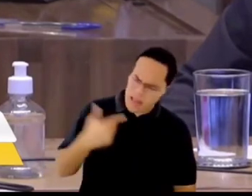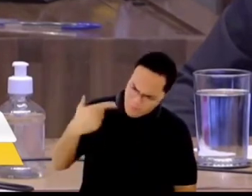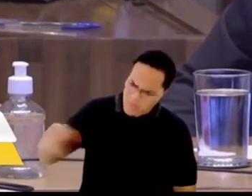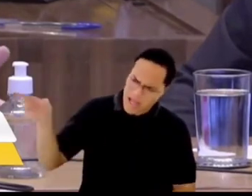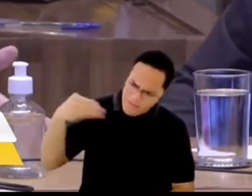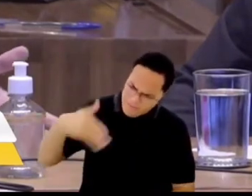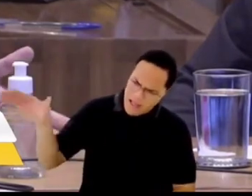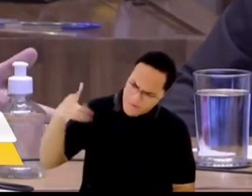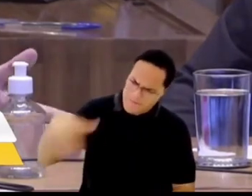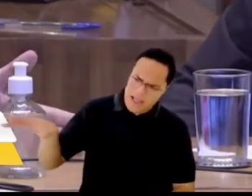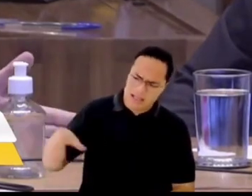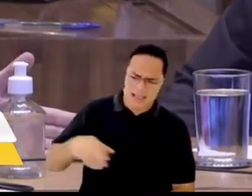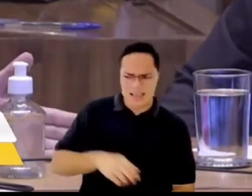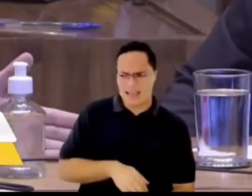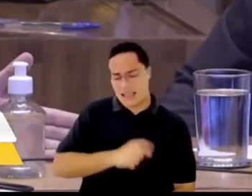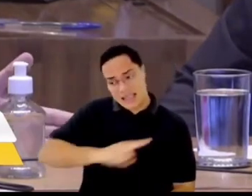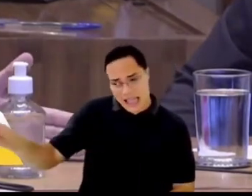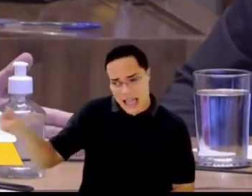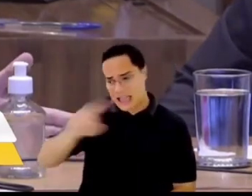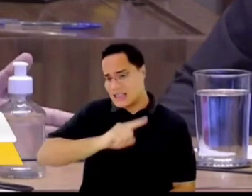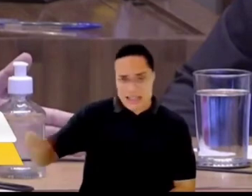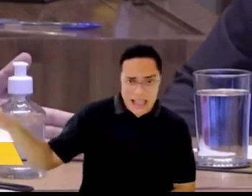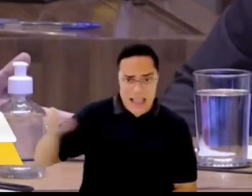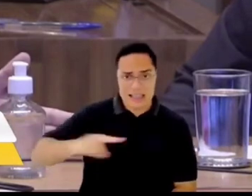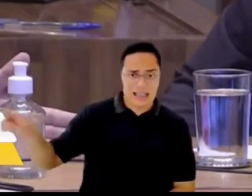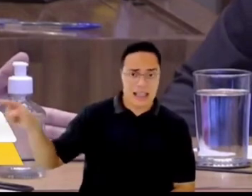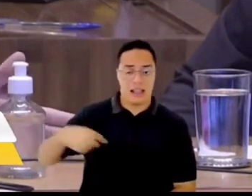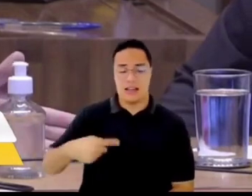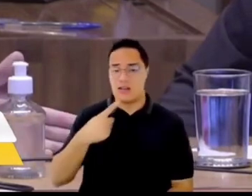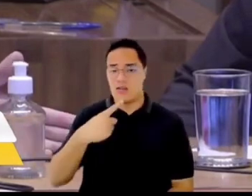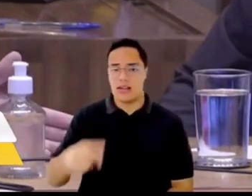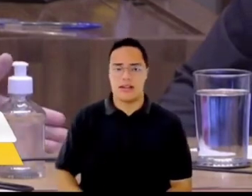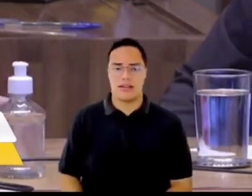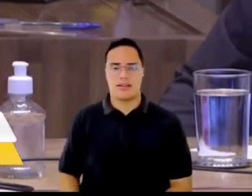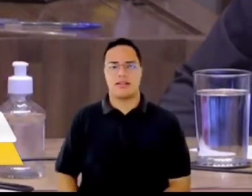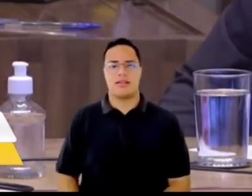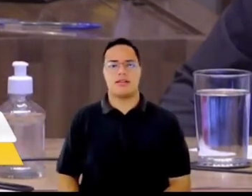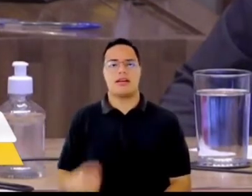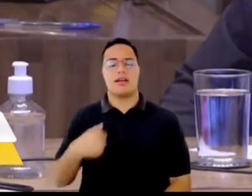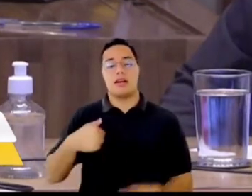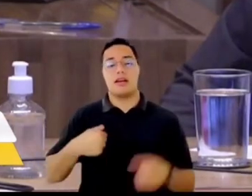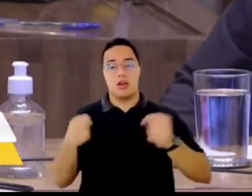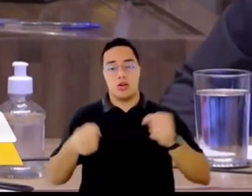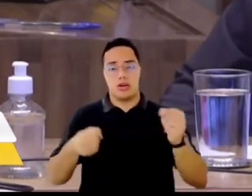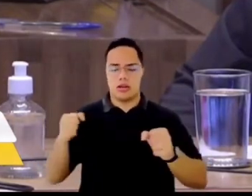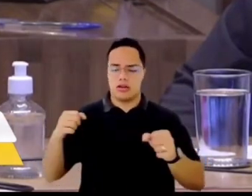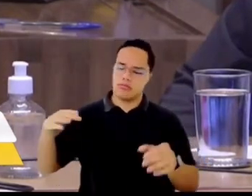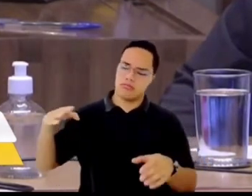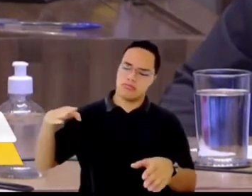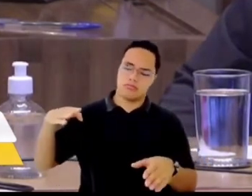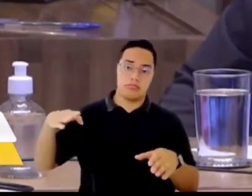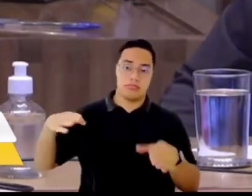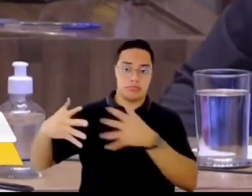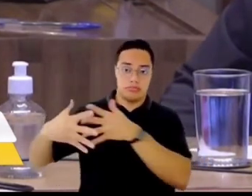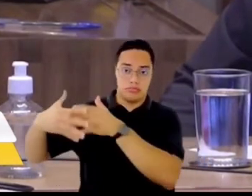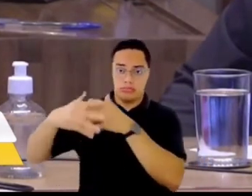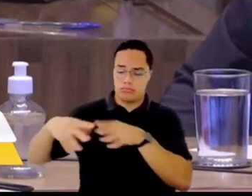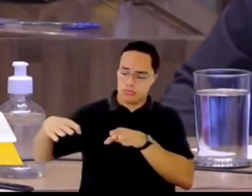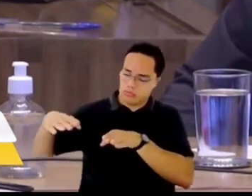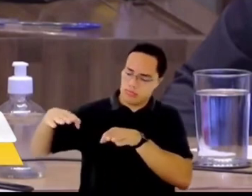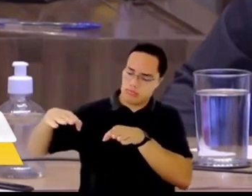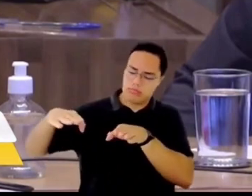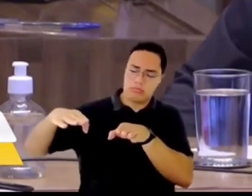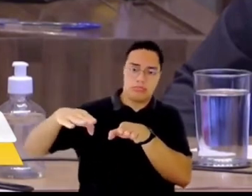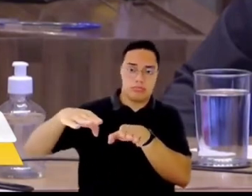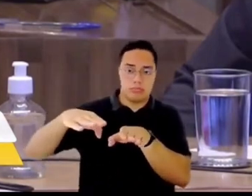reduzi a velocidade para estacionar à frente do caminhão. Ele aproveitou, baixou o vidro, rapidamente pegou a sacola no banco